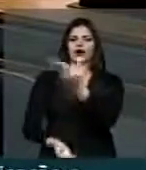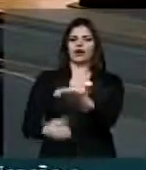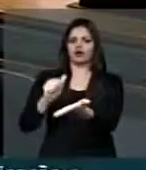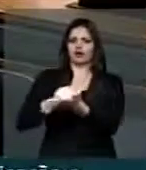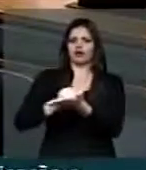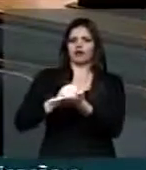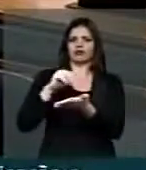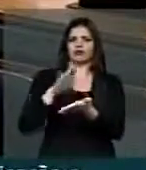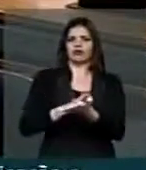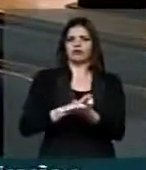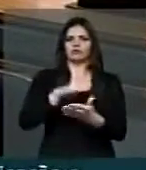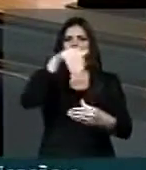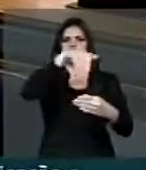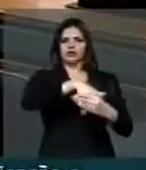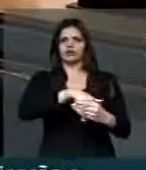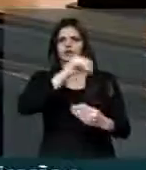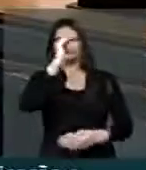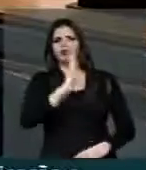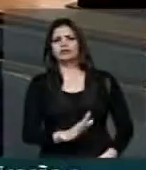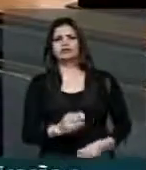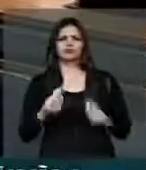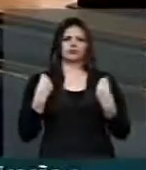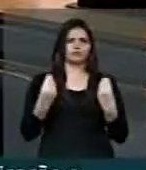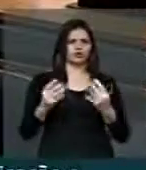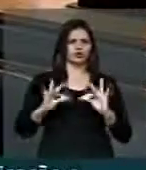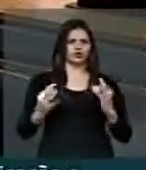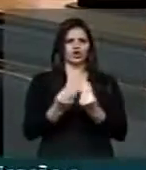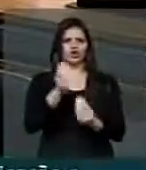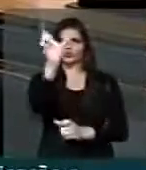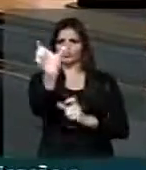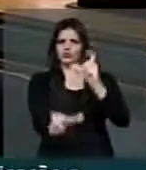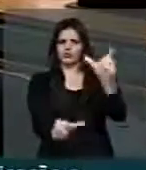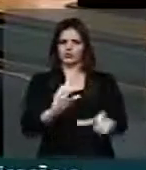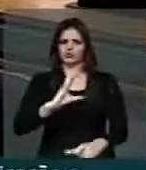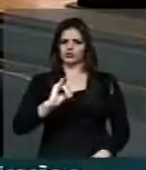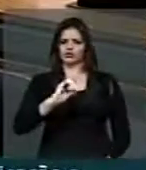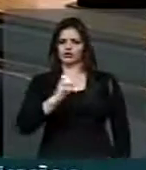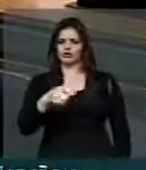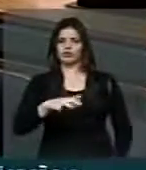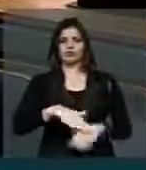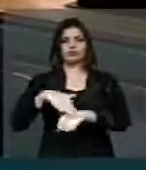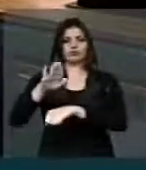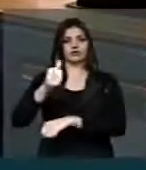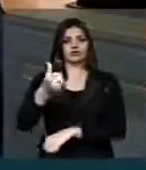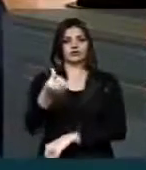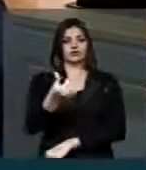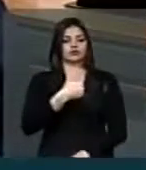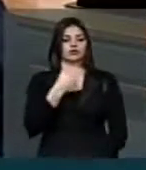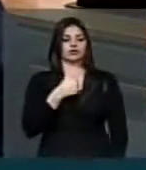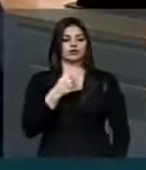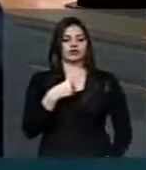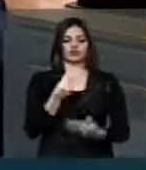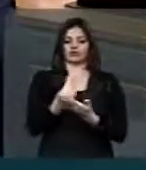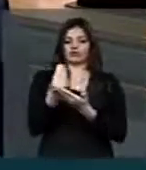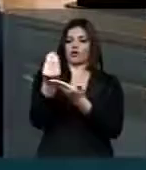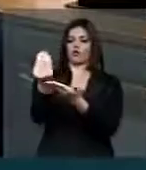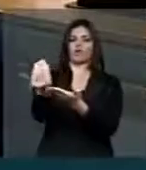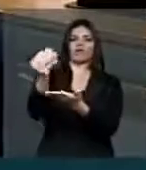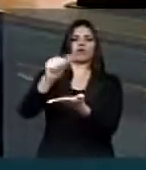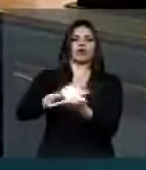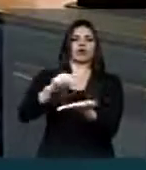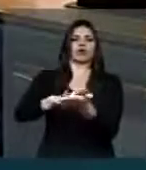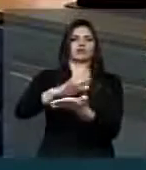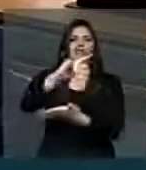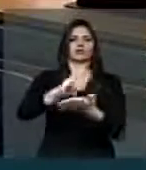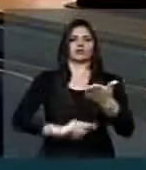cadastro dos eleitores do Brasil. Ele é todo cidadão que tem mais de 16 anos, está nesse cadastro,